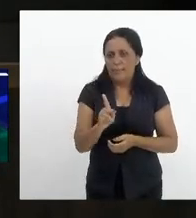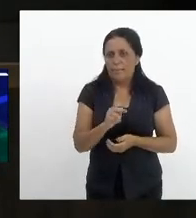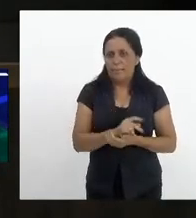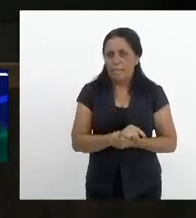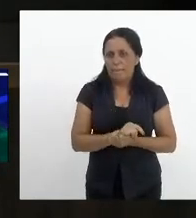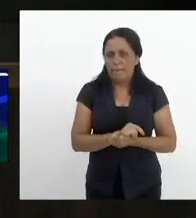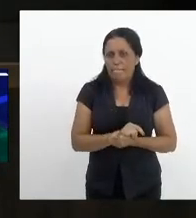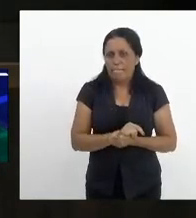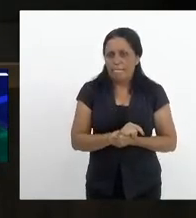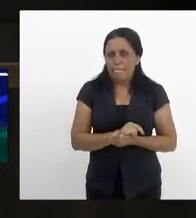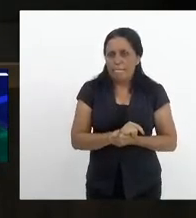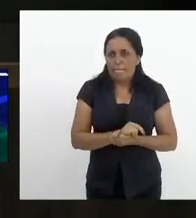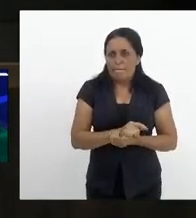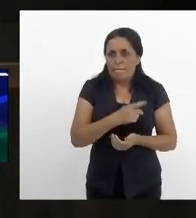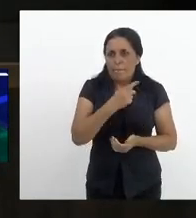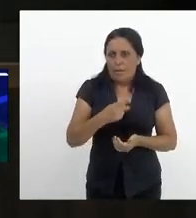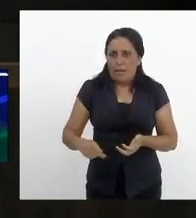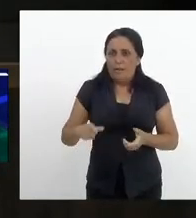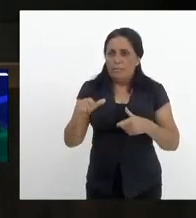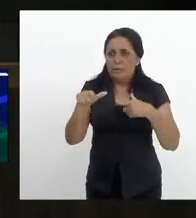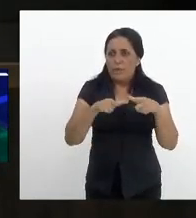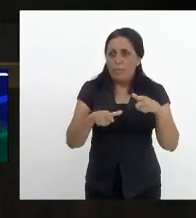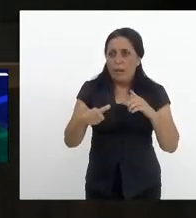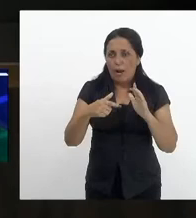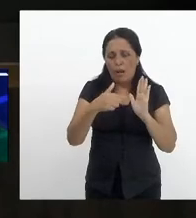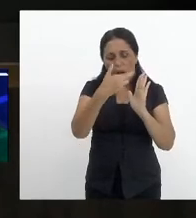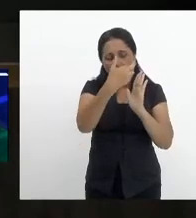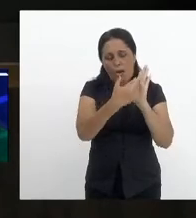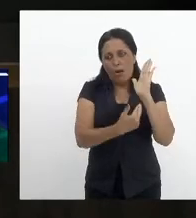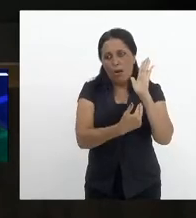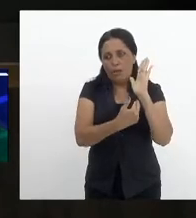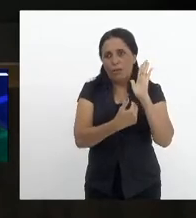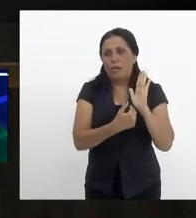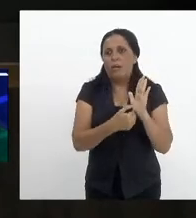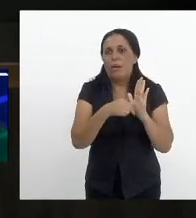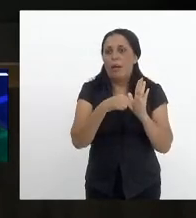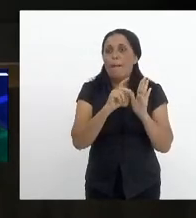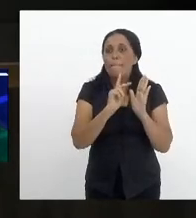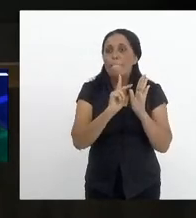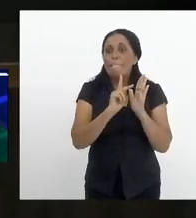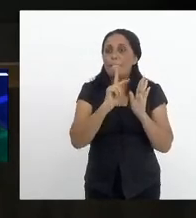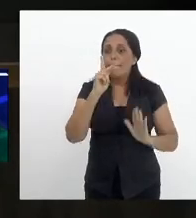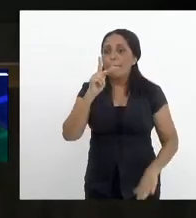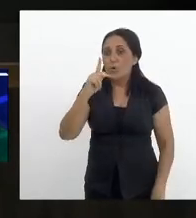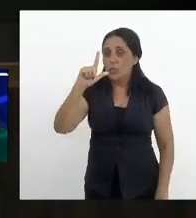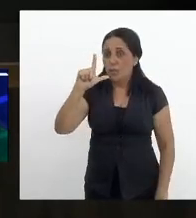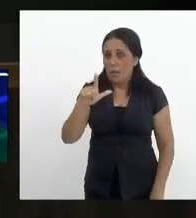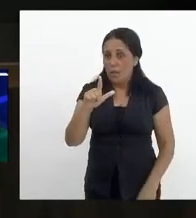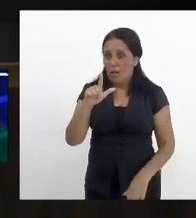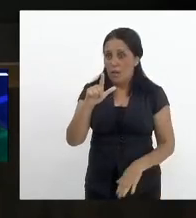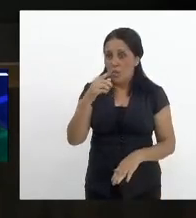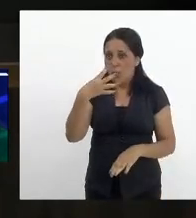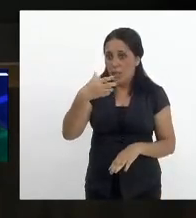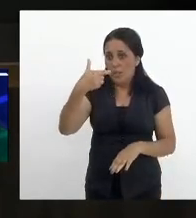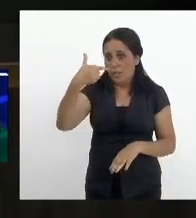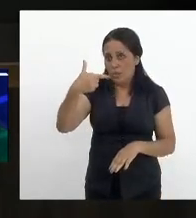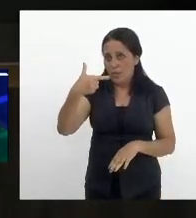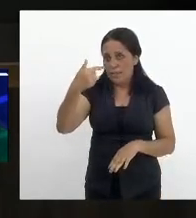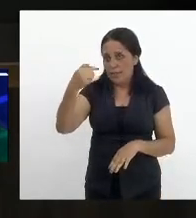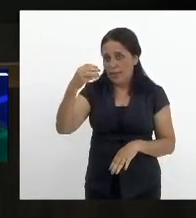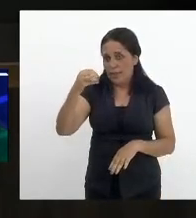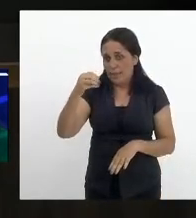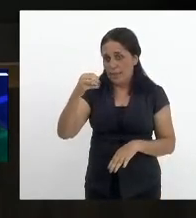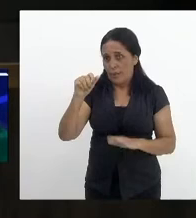Presidente. Eu vou chamar os trabalhos à ordem. Eu vou voltar ao projeto de lei 4270-A. O deputado Eurico ofereceu